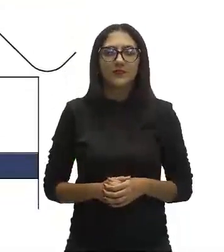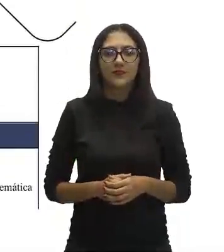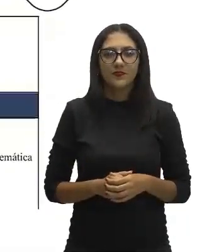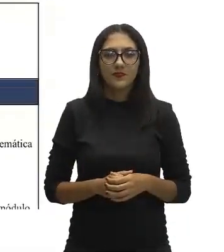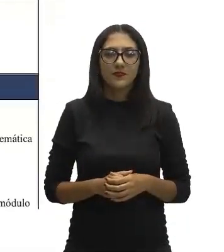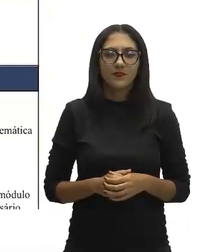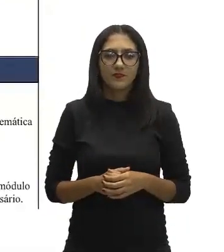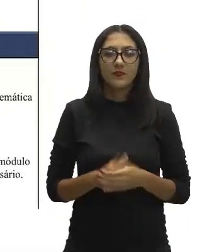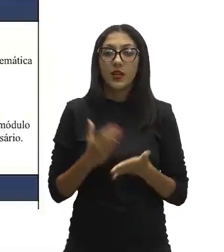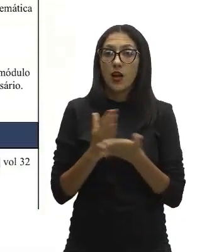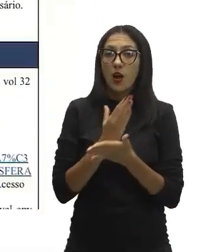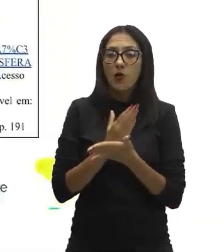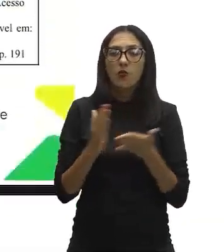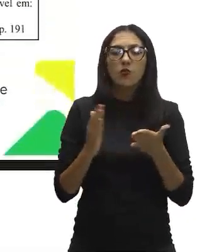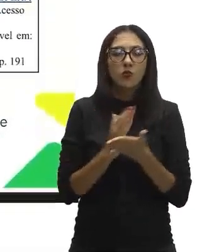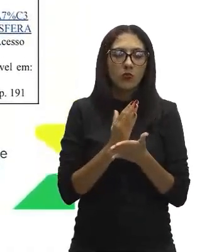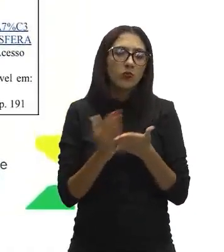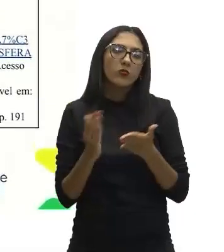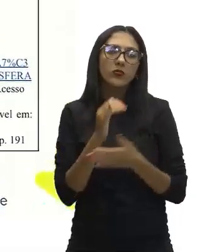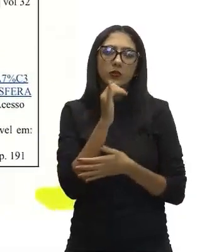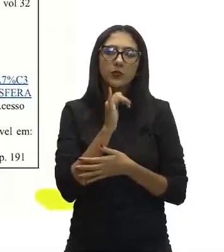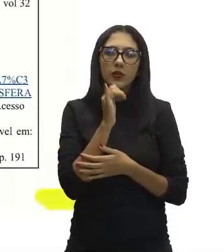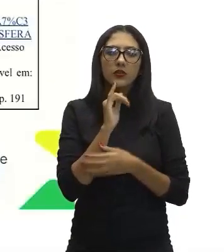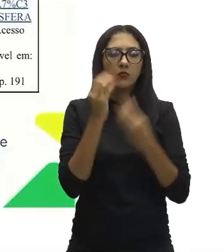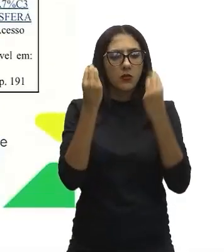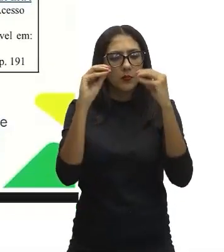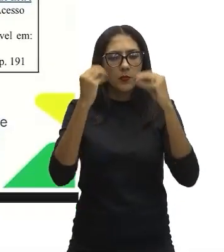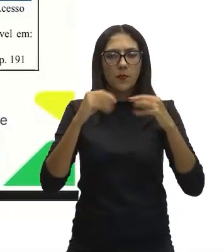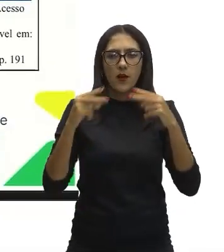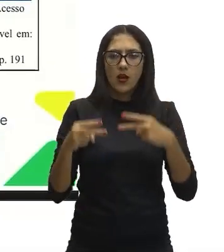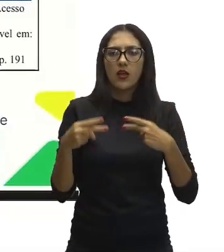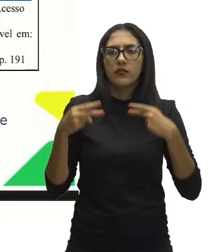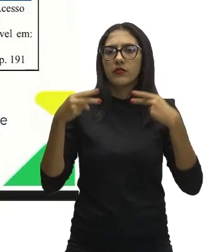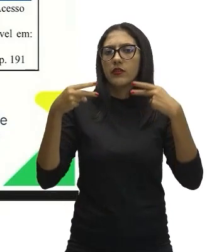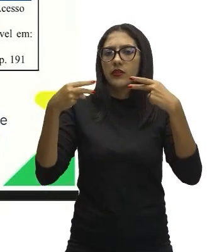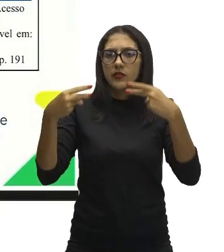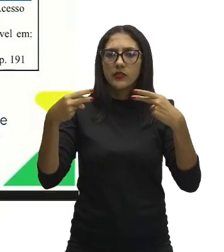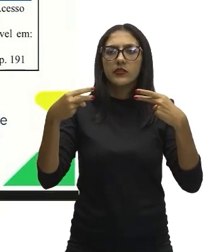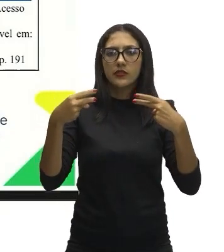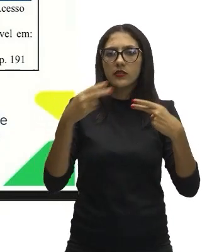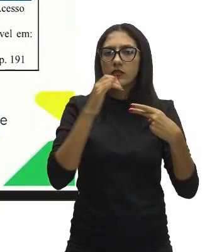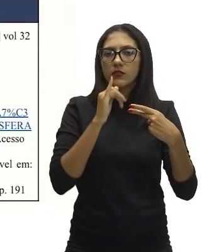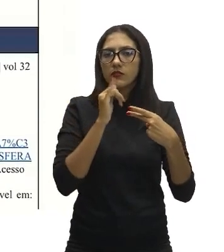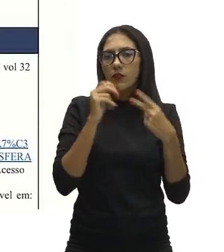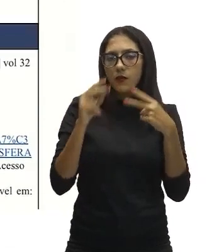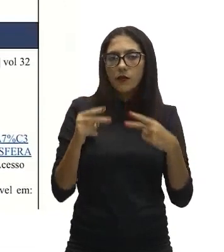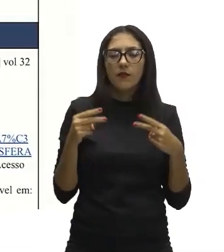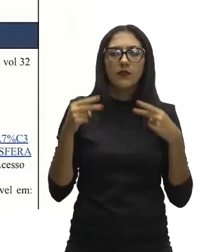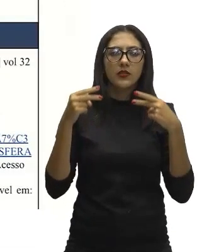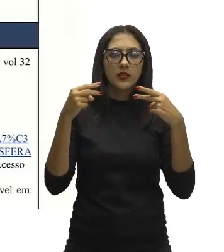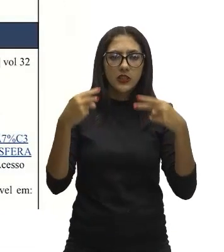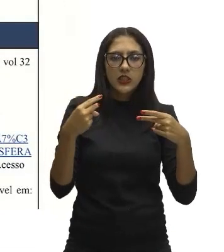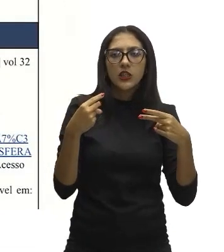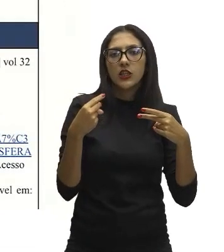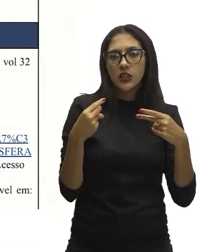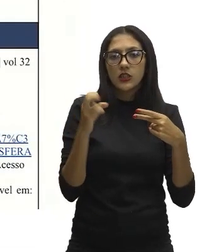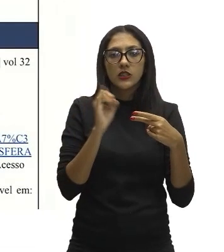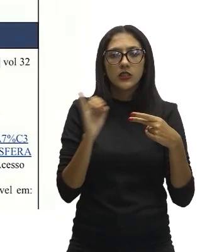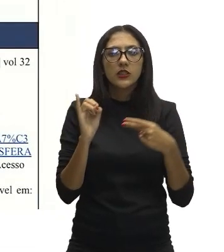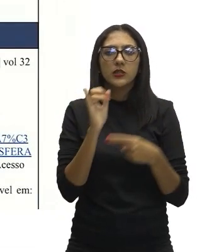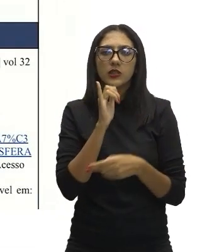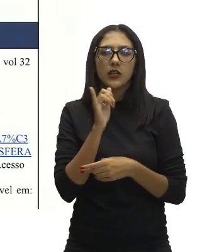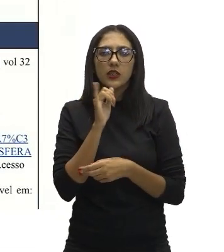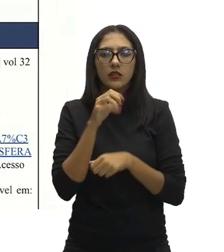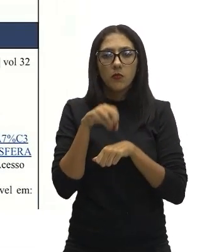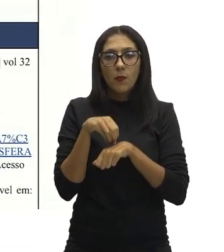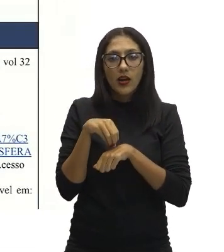Alguns anexos, né? Alguns professores colocam anexos. Sim, a gente tem aqui de professor para professor. Tem o de professor para professor, que ele dá uma